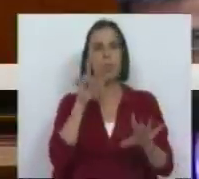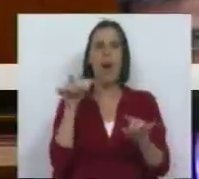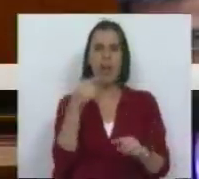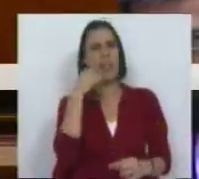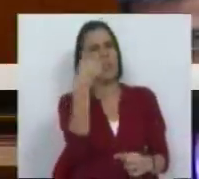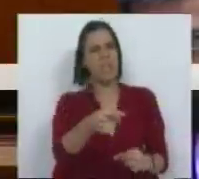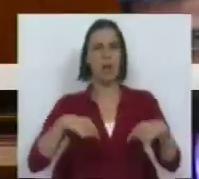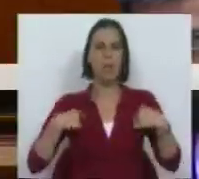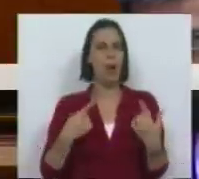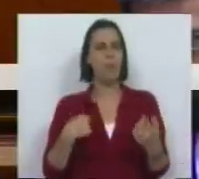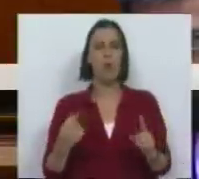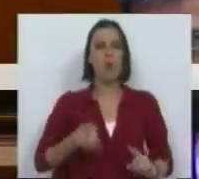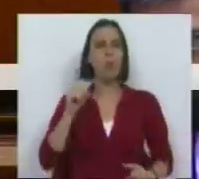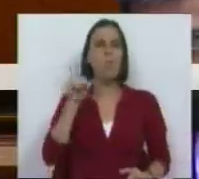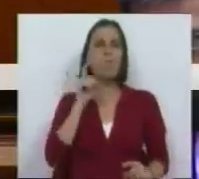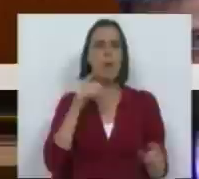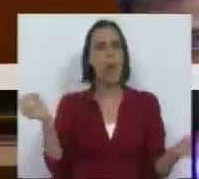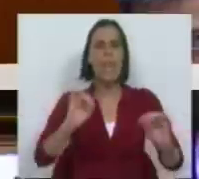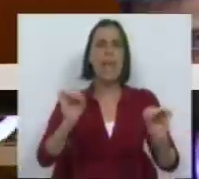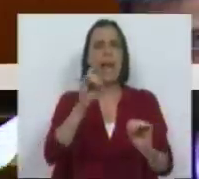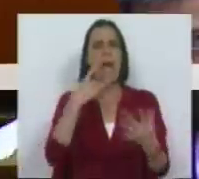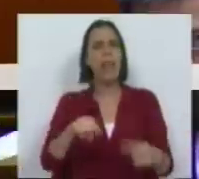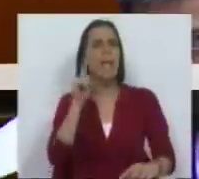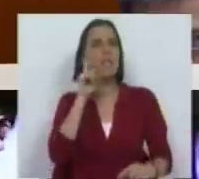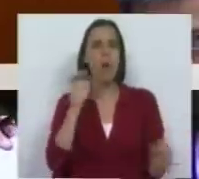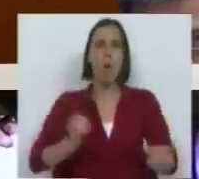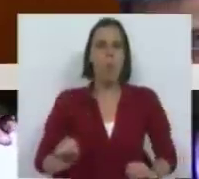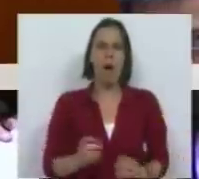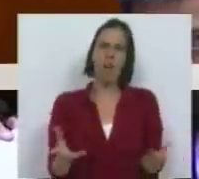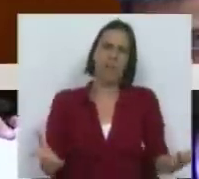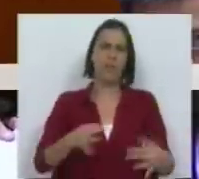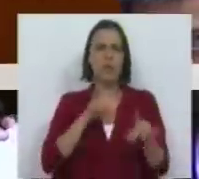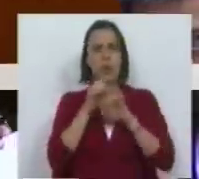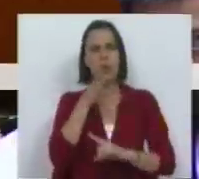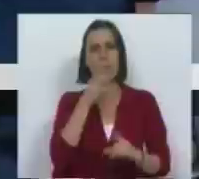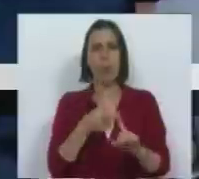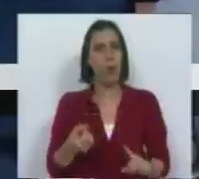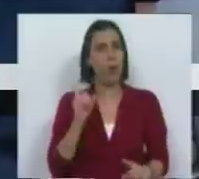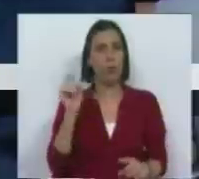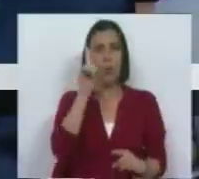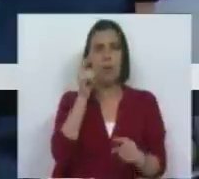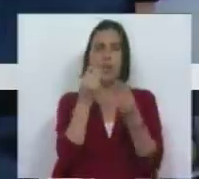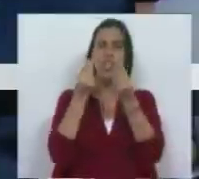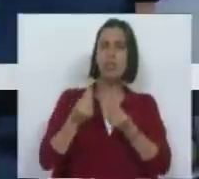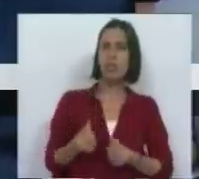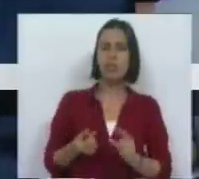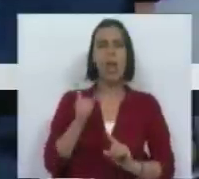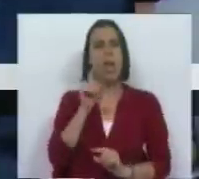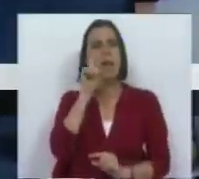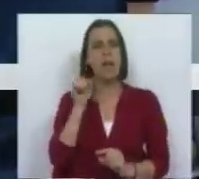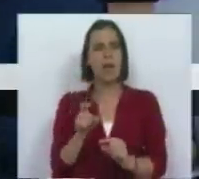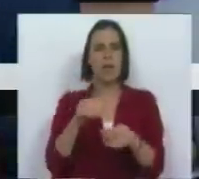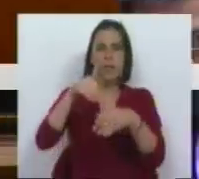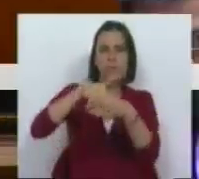a dizer que não estamos seguros, que ninguém está seguro, Sr. Deputado, já não é uma questão de estilo, é uma questão